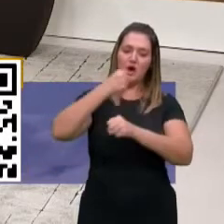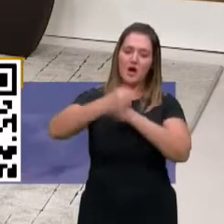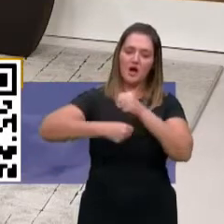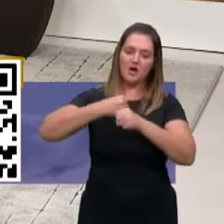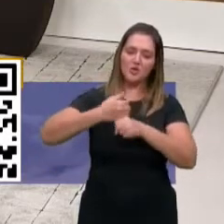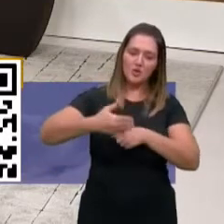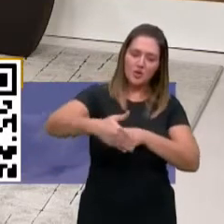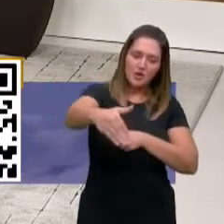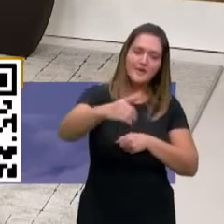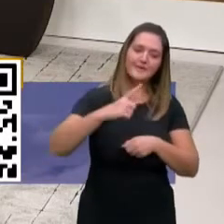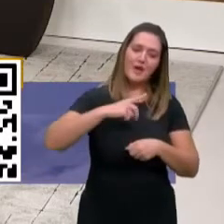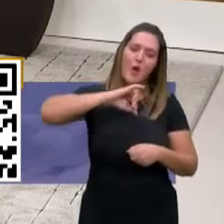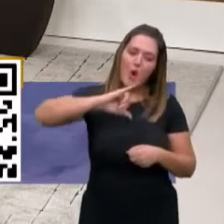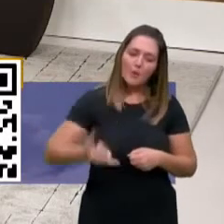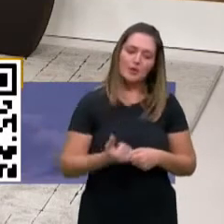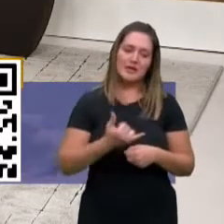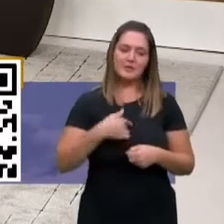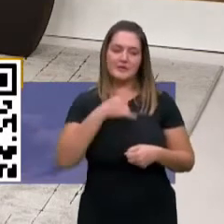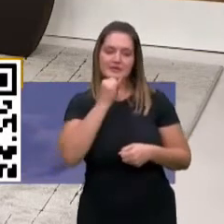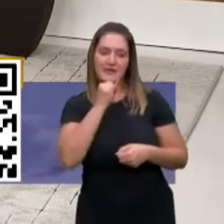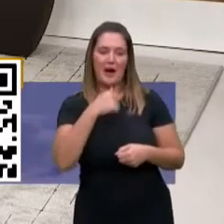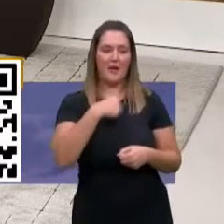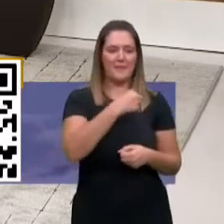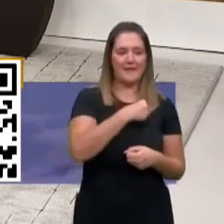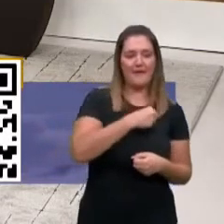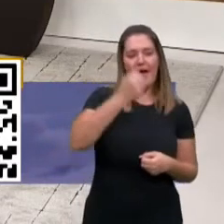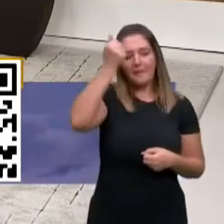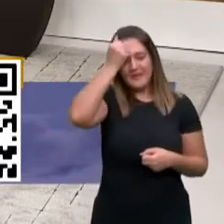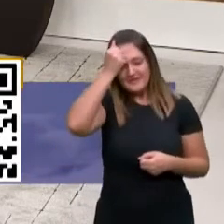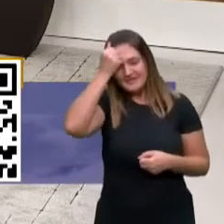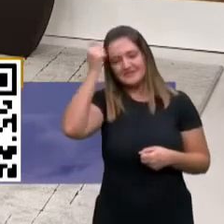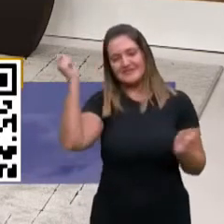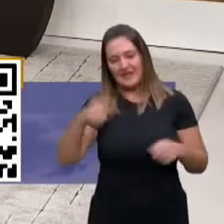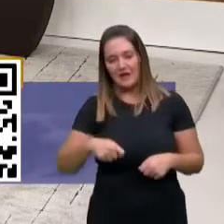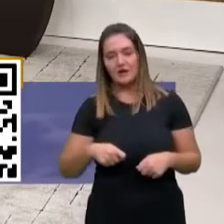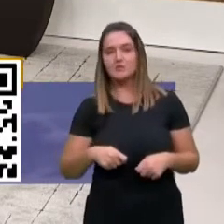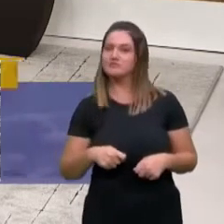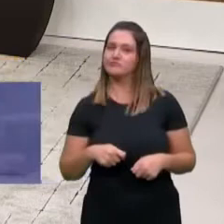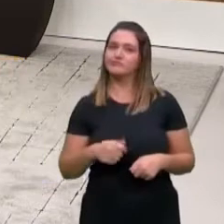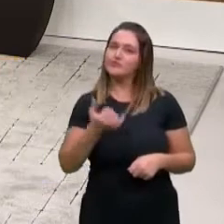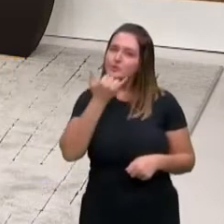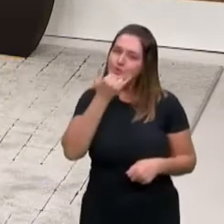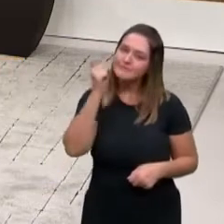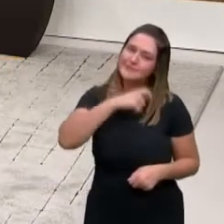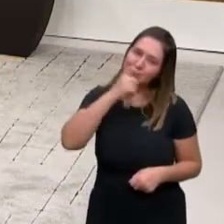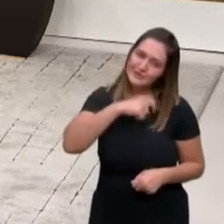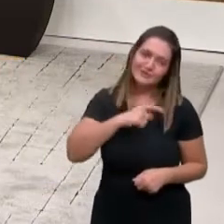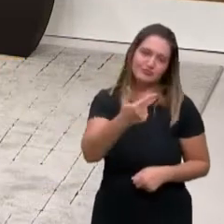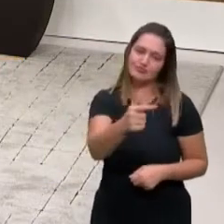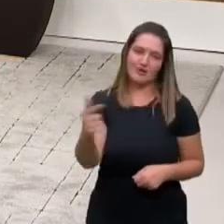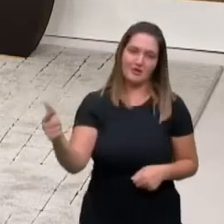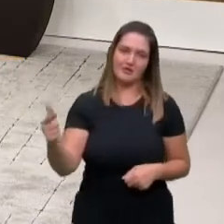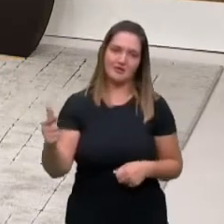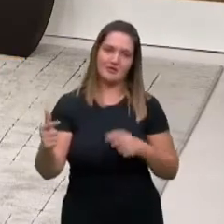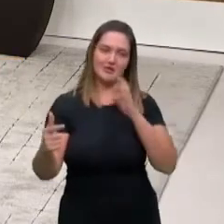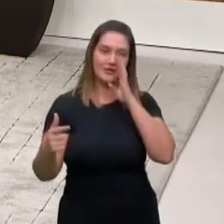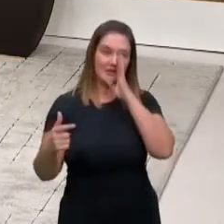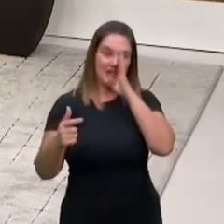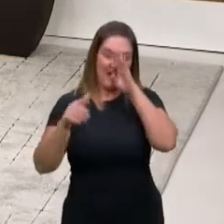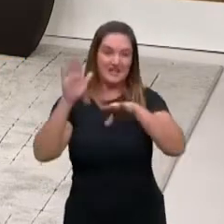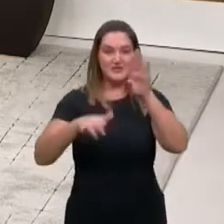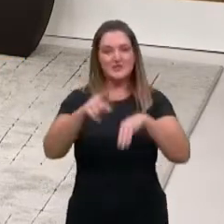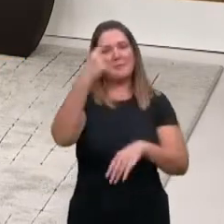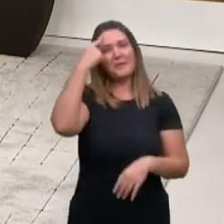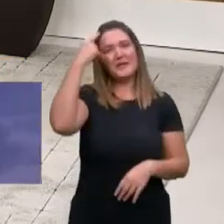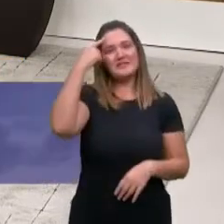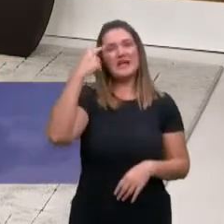vivas na terra para ter uma segunda oportunidade. Escuta isso. Não é verdade, tá? Não é assim. Então,